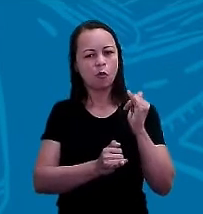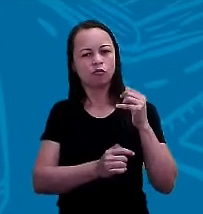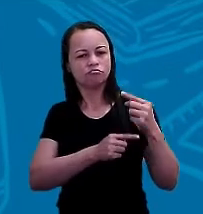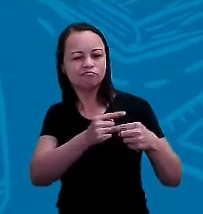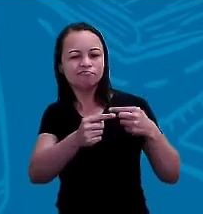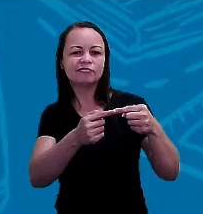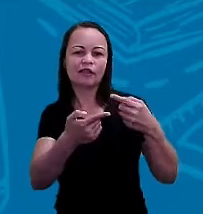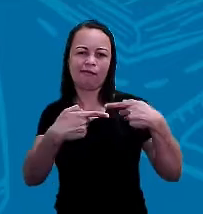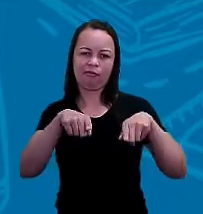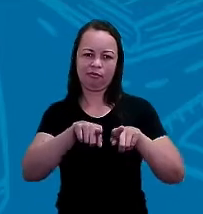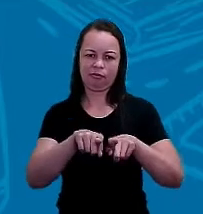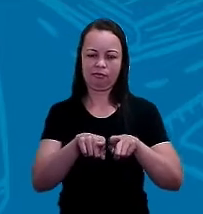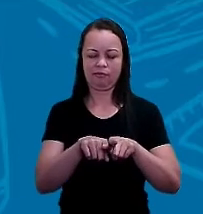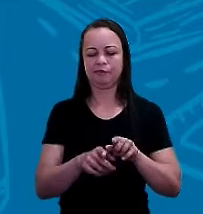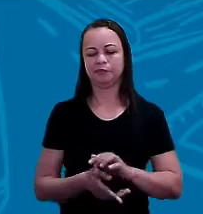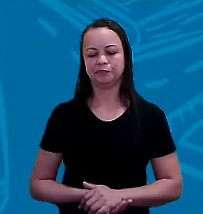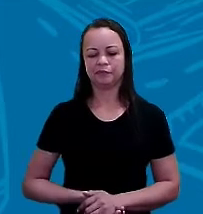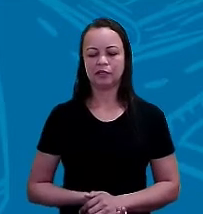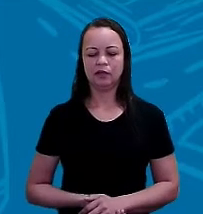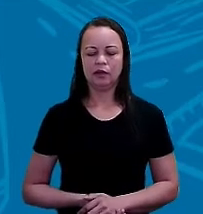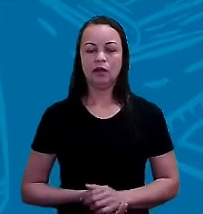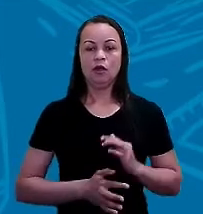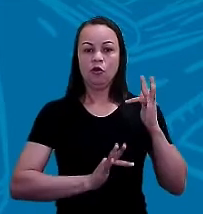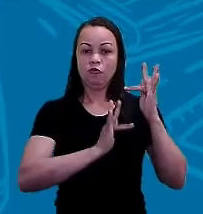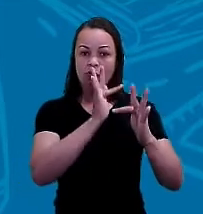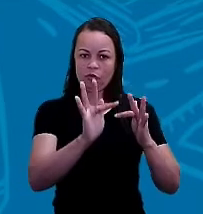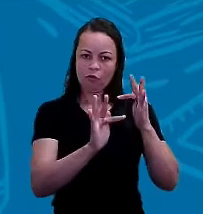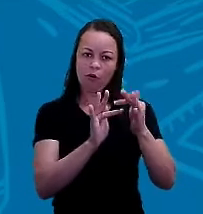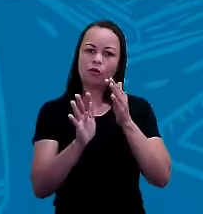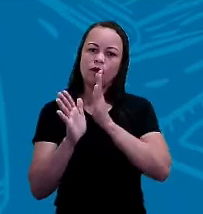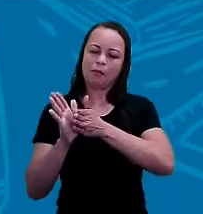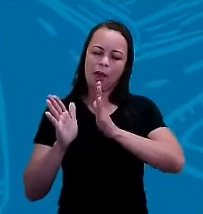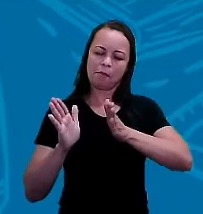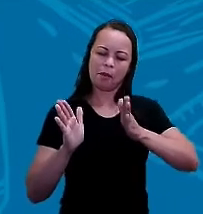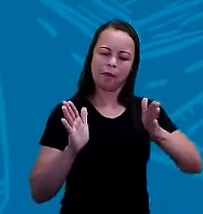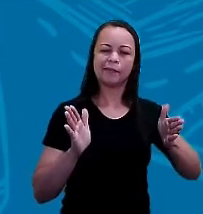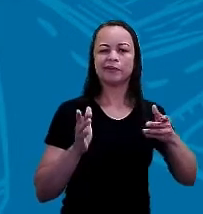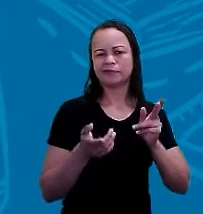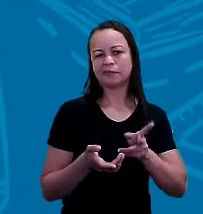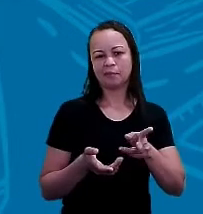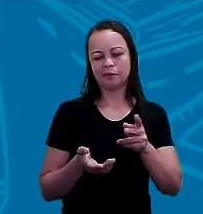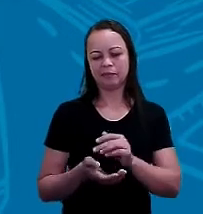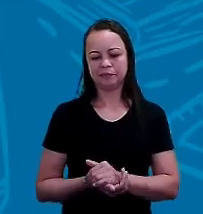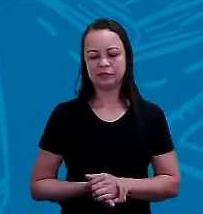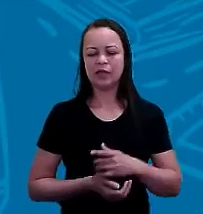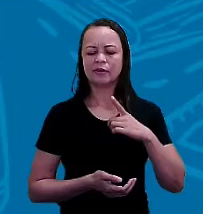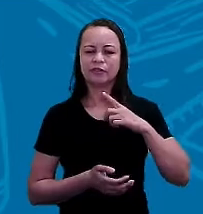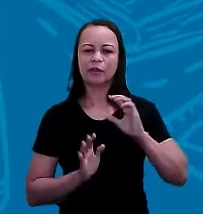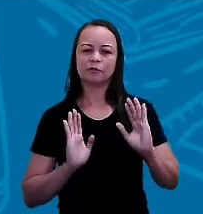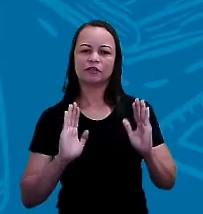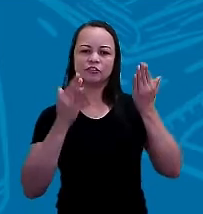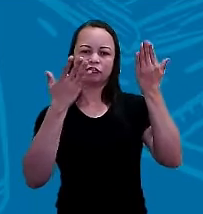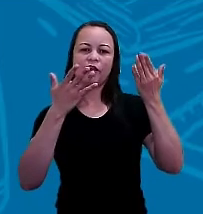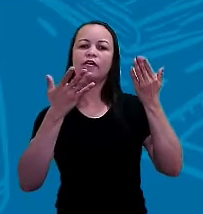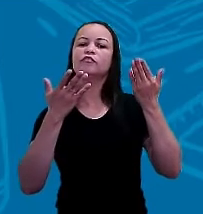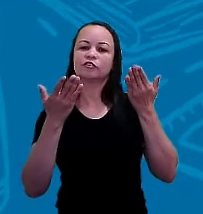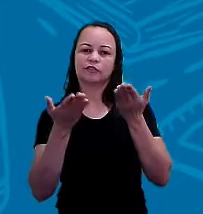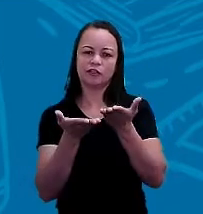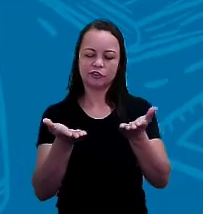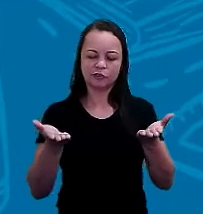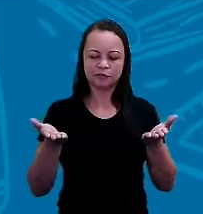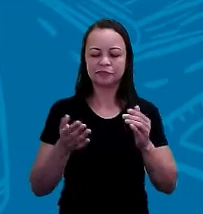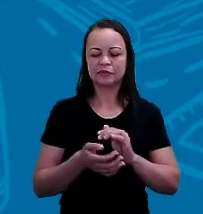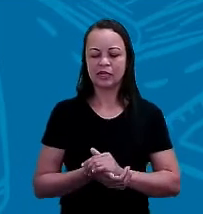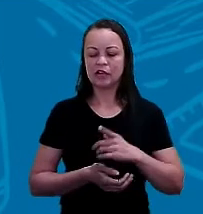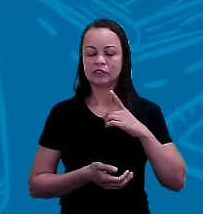também. O folclore, ele é dessa forma, tá? Temos aqui as festas populares, jogos